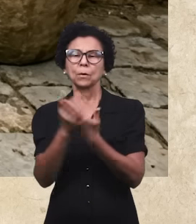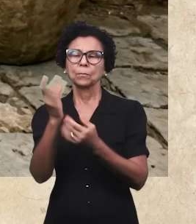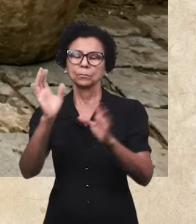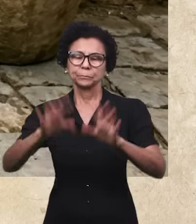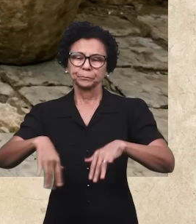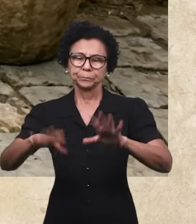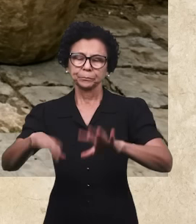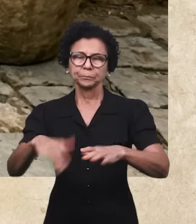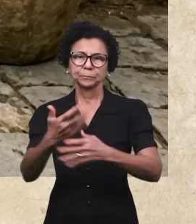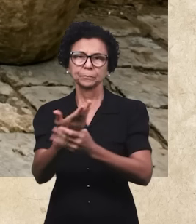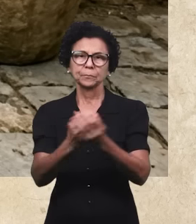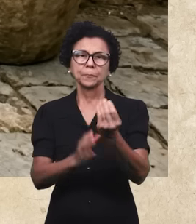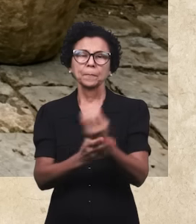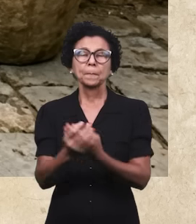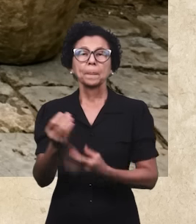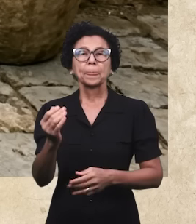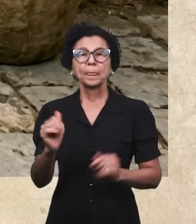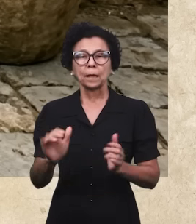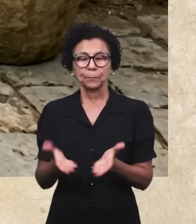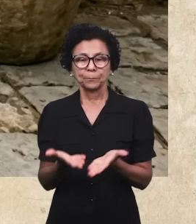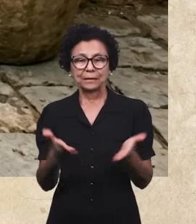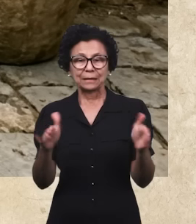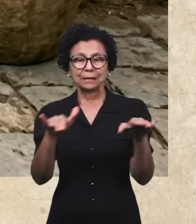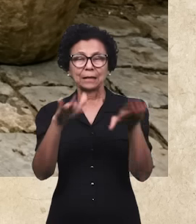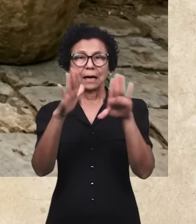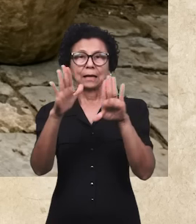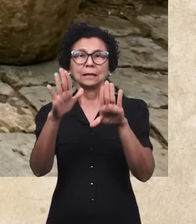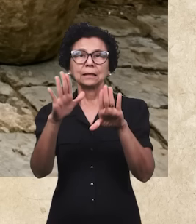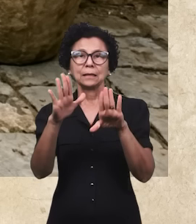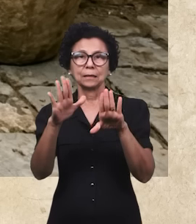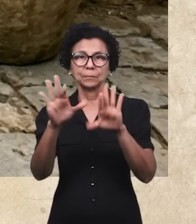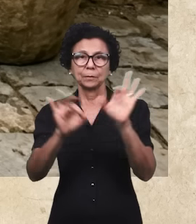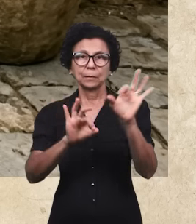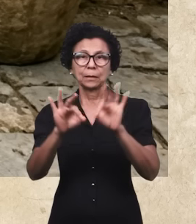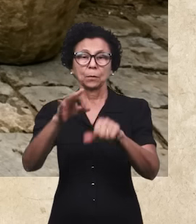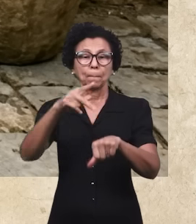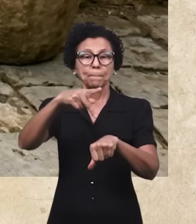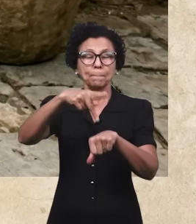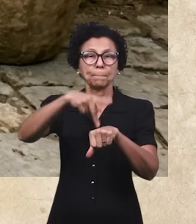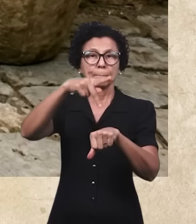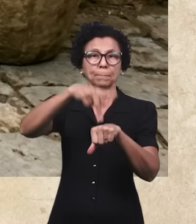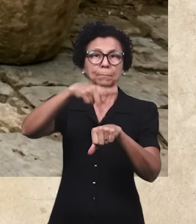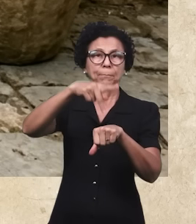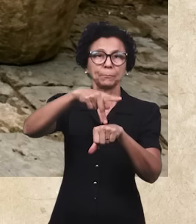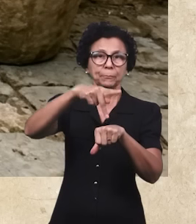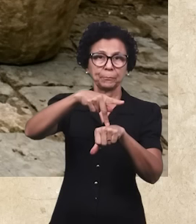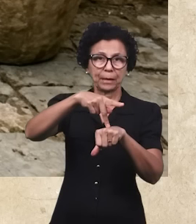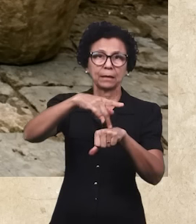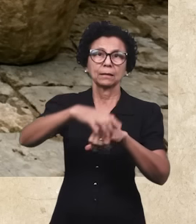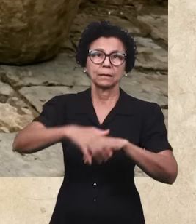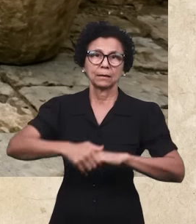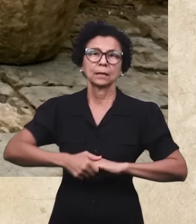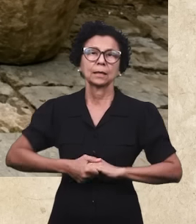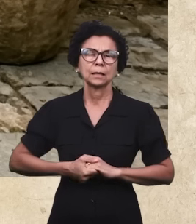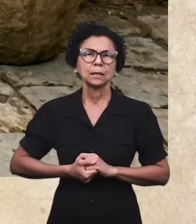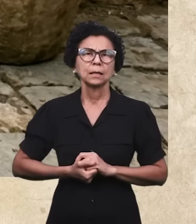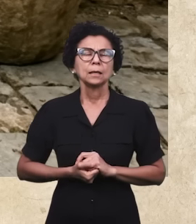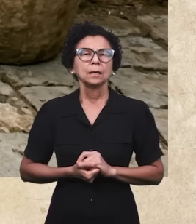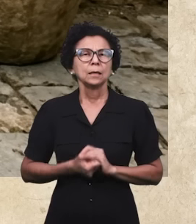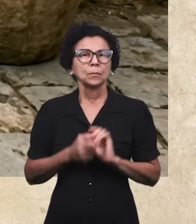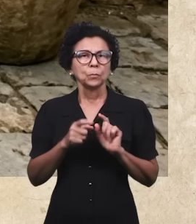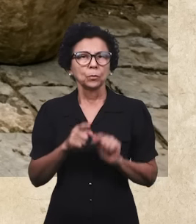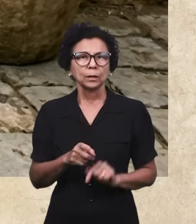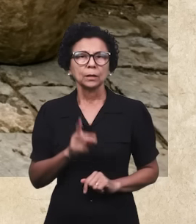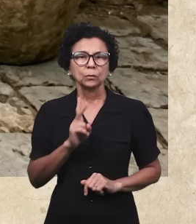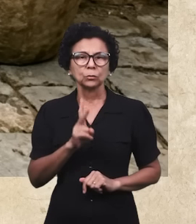talhas de pedra, porque a pedra, na verdade, eles acreditavam que ela preservava